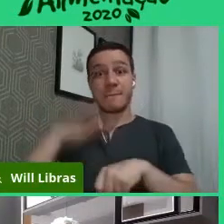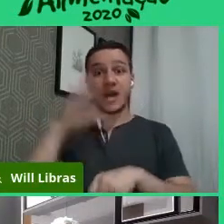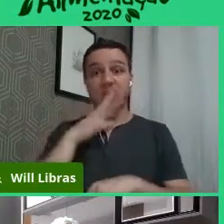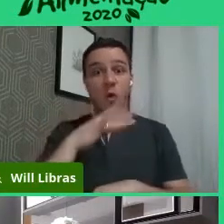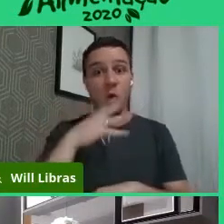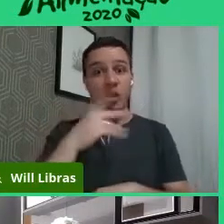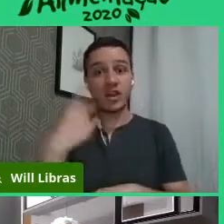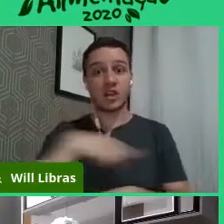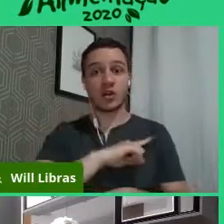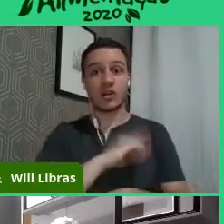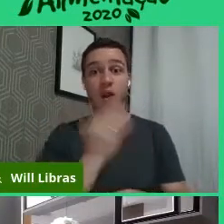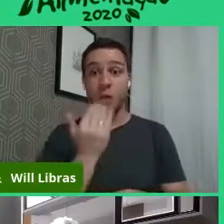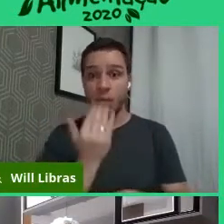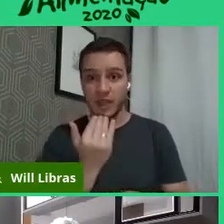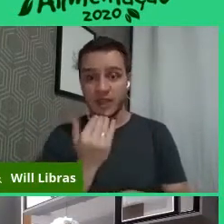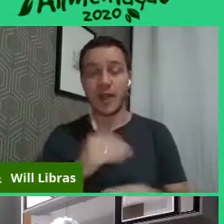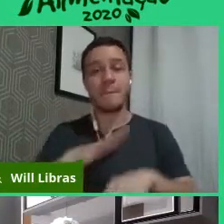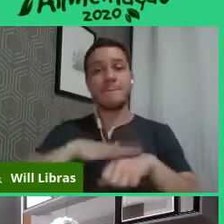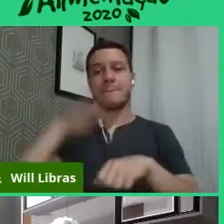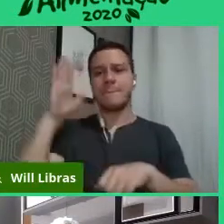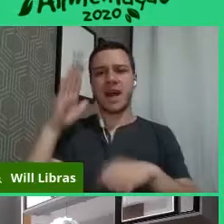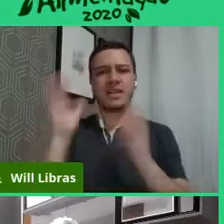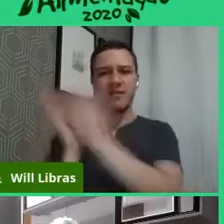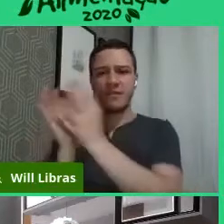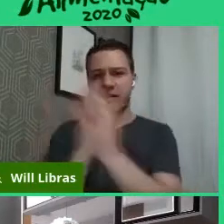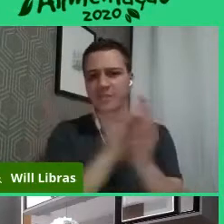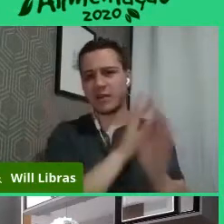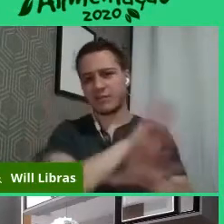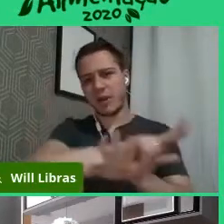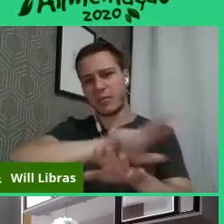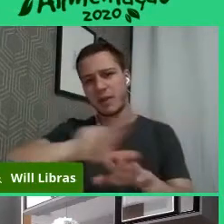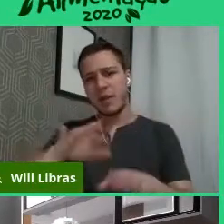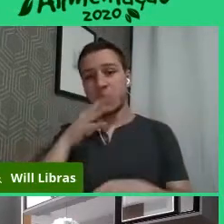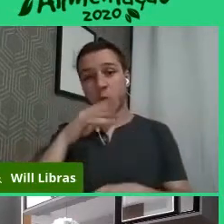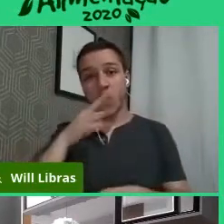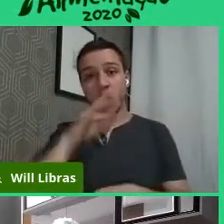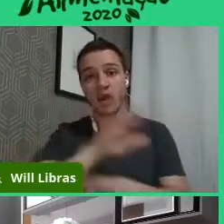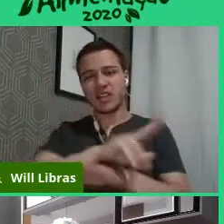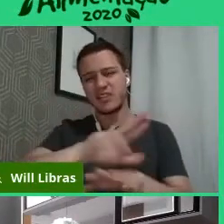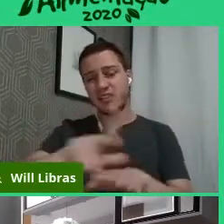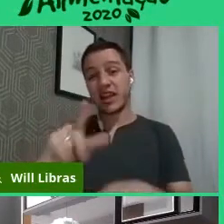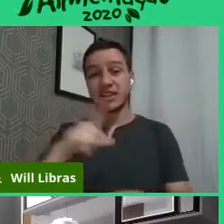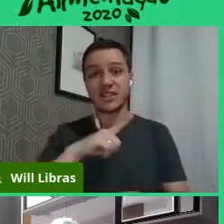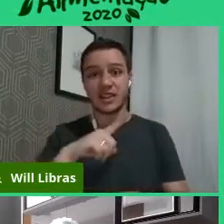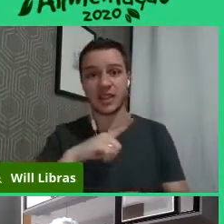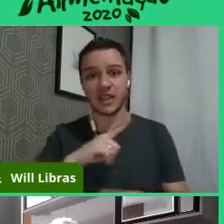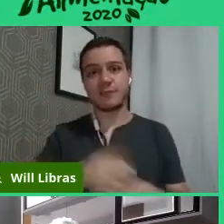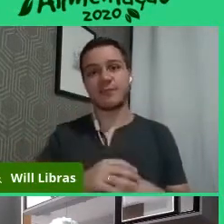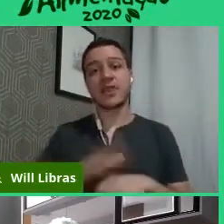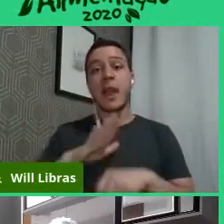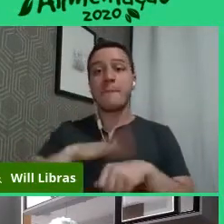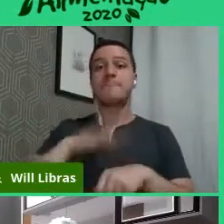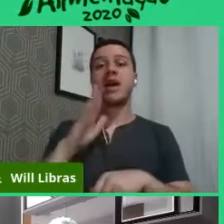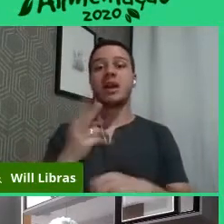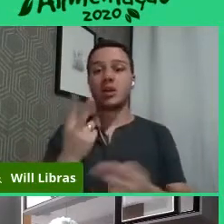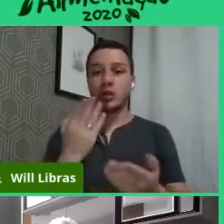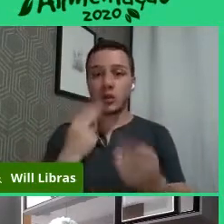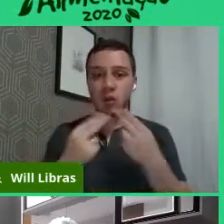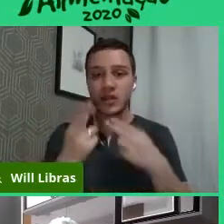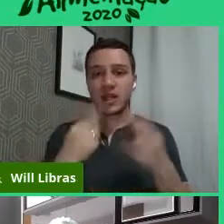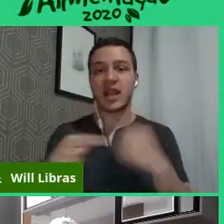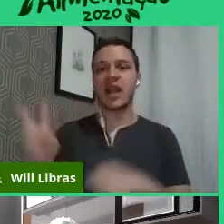nossa alimentação, quanto mais vegetais de cores diferentes a gente tiver, mais nutrientes,